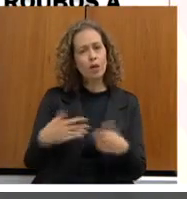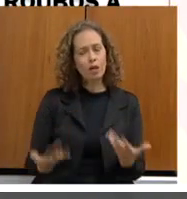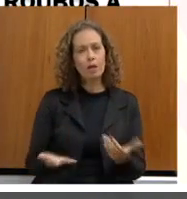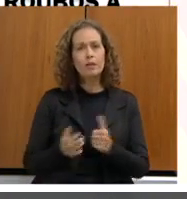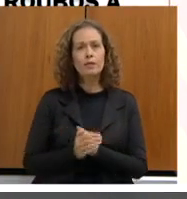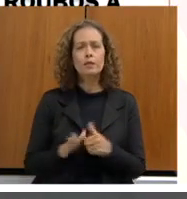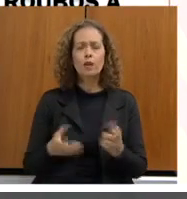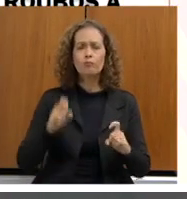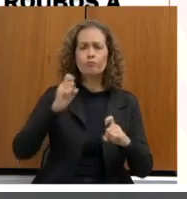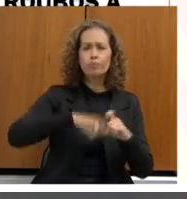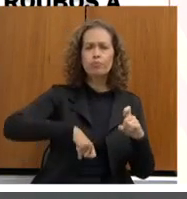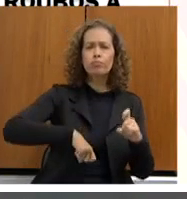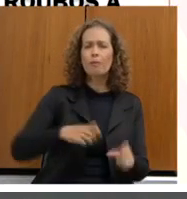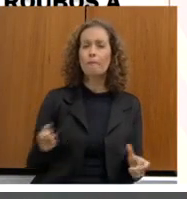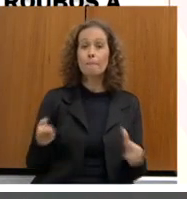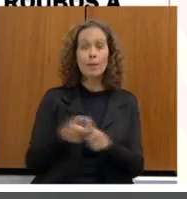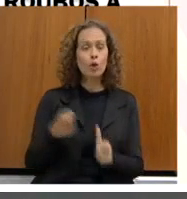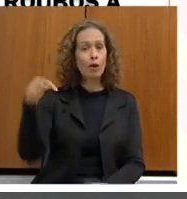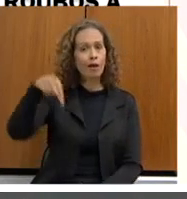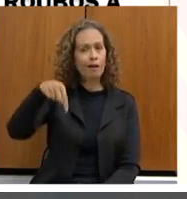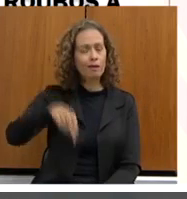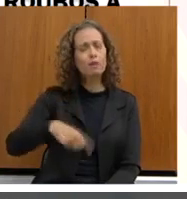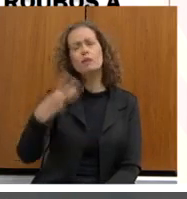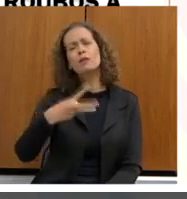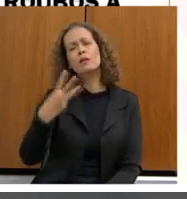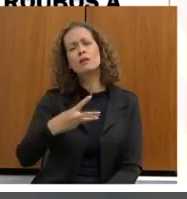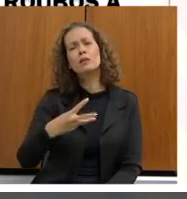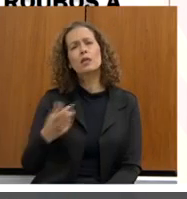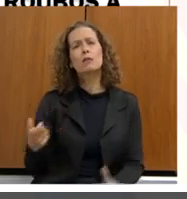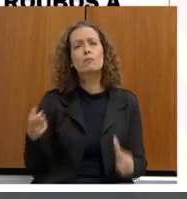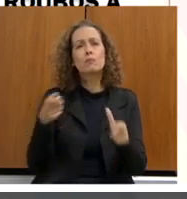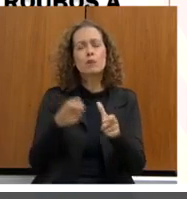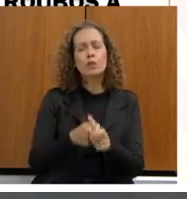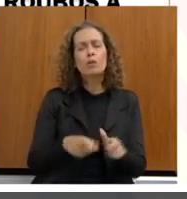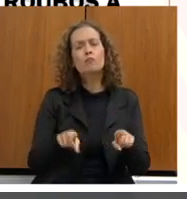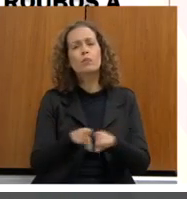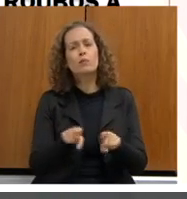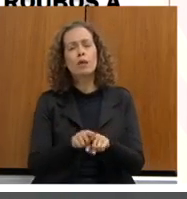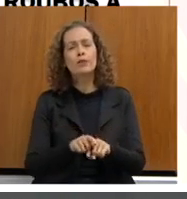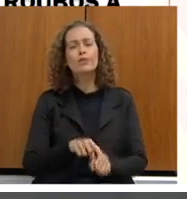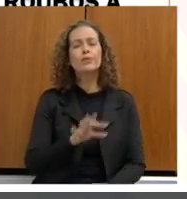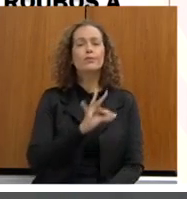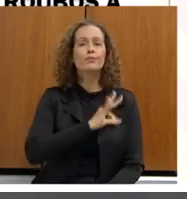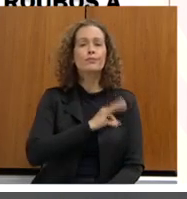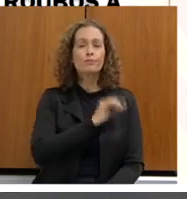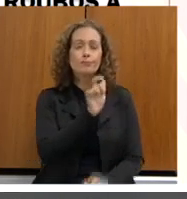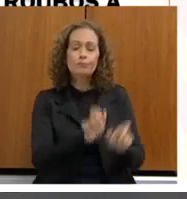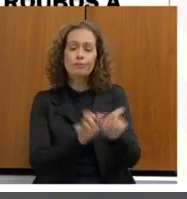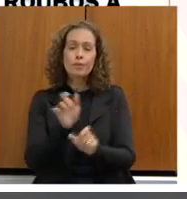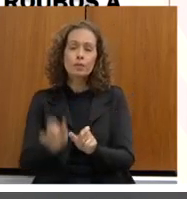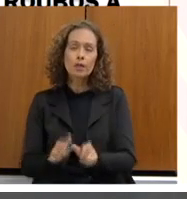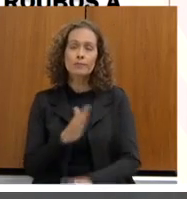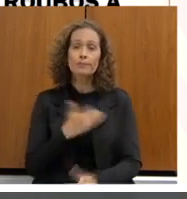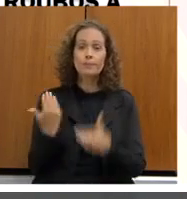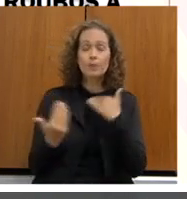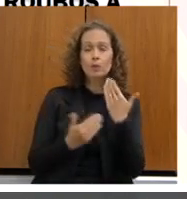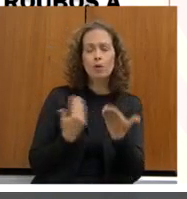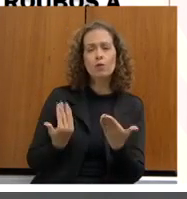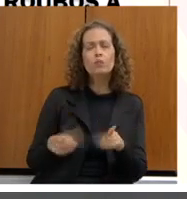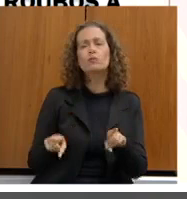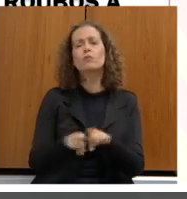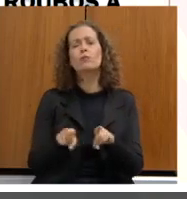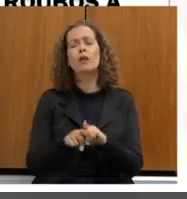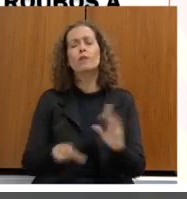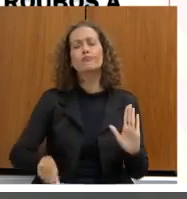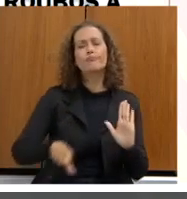de ocorrência de estupro nós somos a terceira menor taxa de letalidade policial nós somos a quarta menor taxa de homicídios